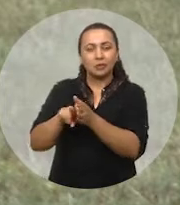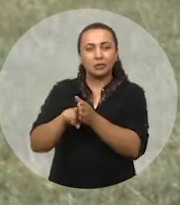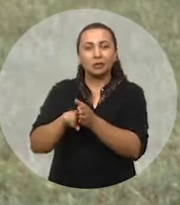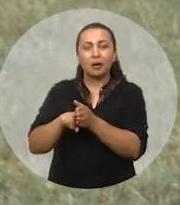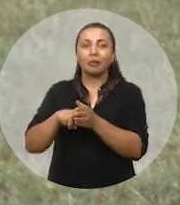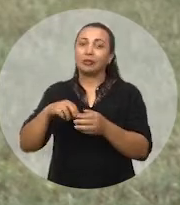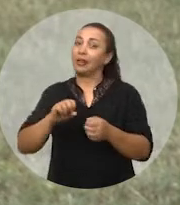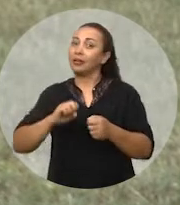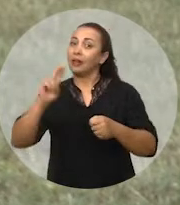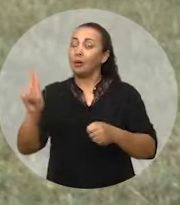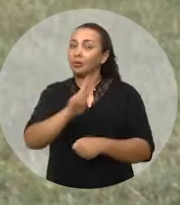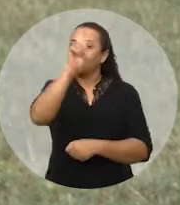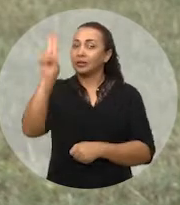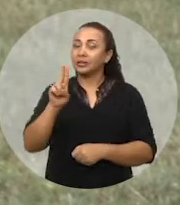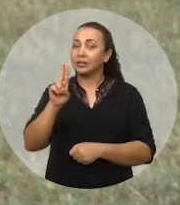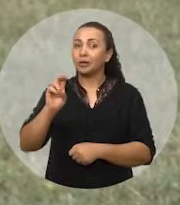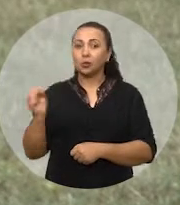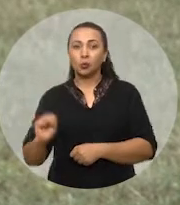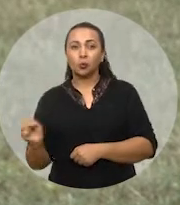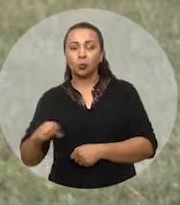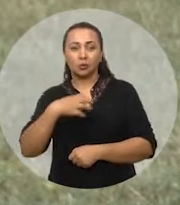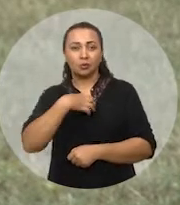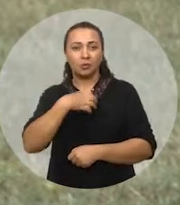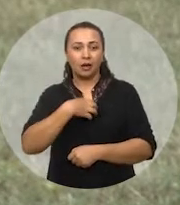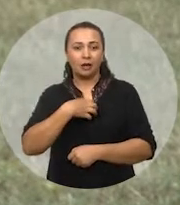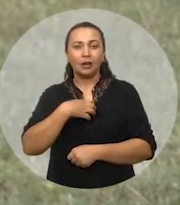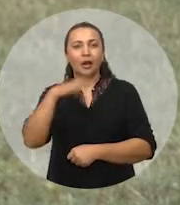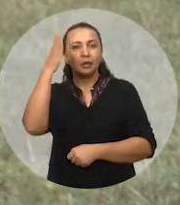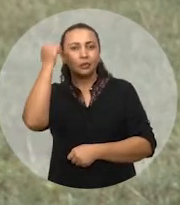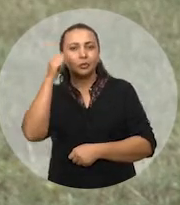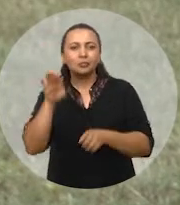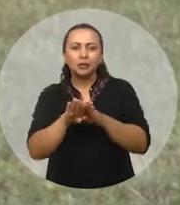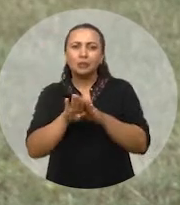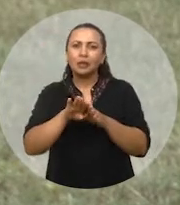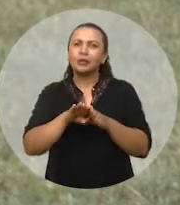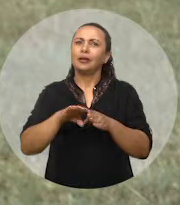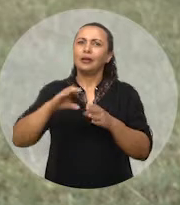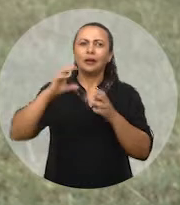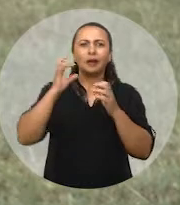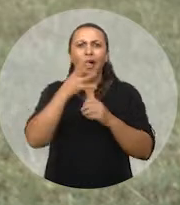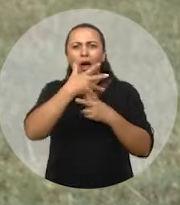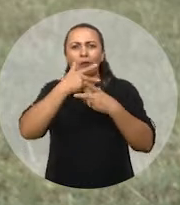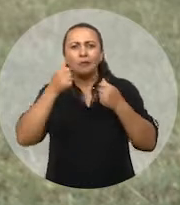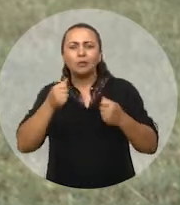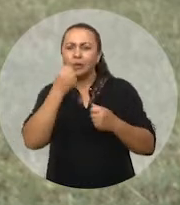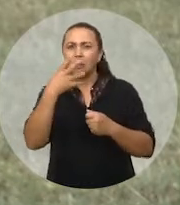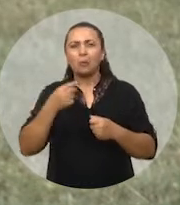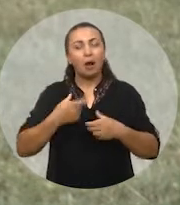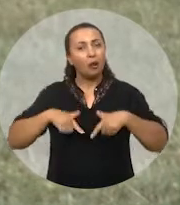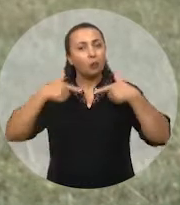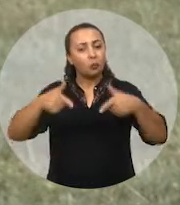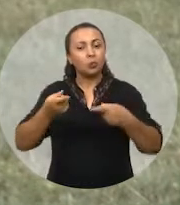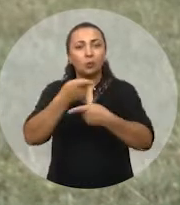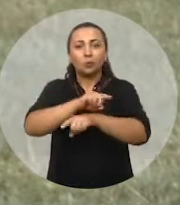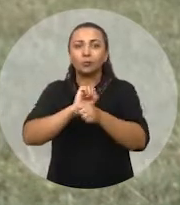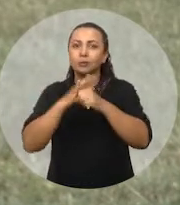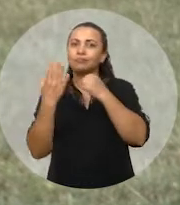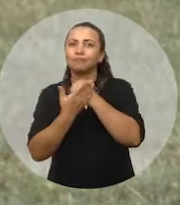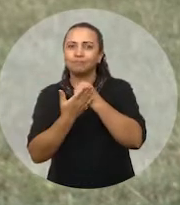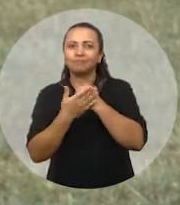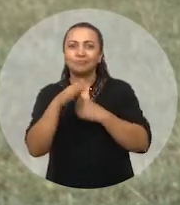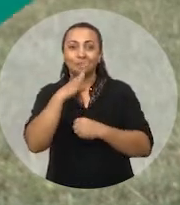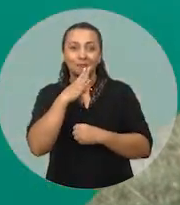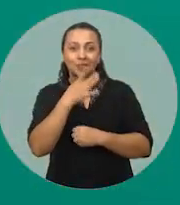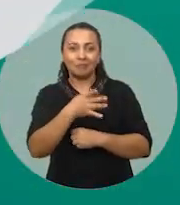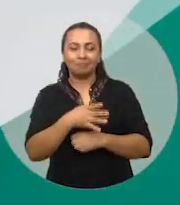de Santa Cruz, no sul da Bahia, descobriram que o fruto também pode ser útil no combate à Covid-19. Vamos